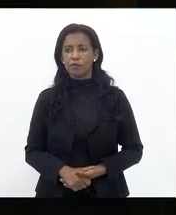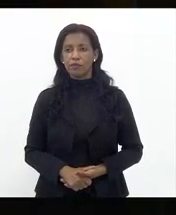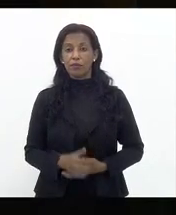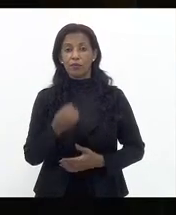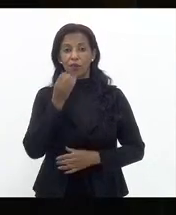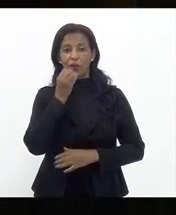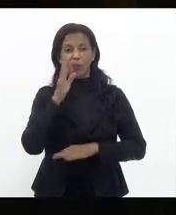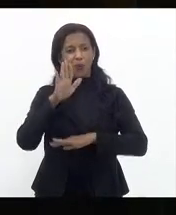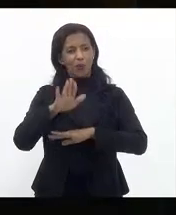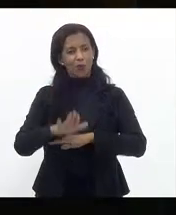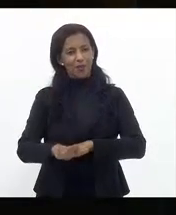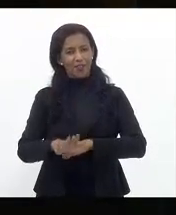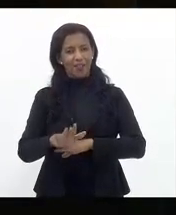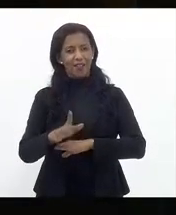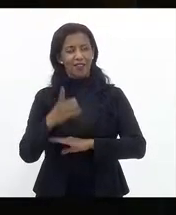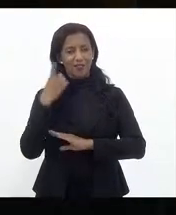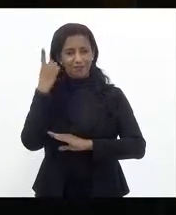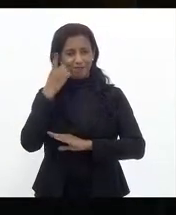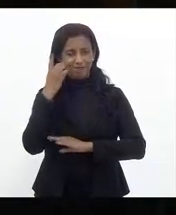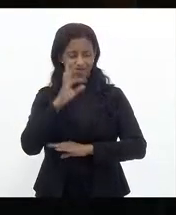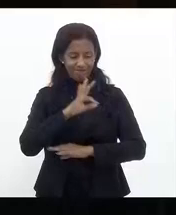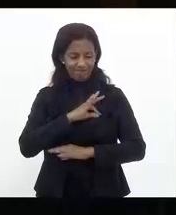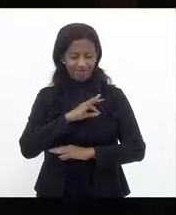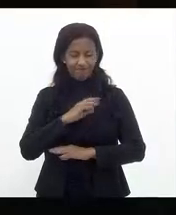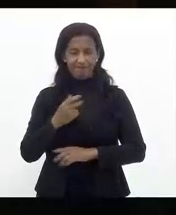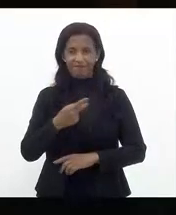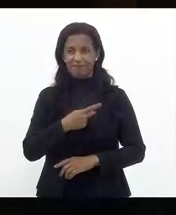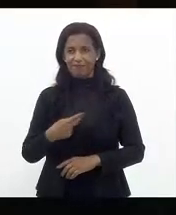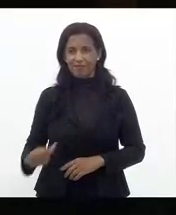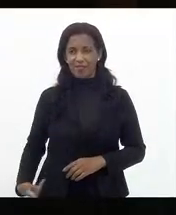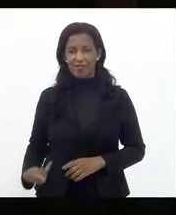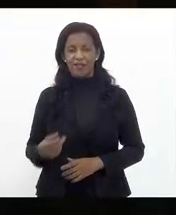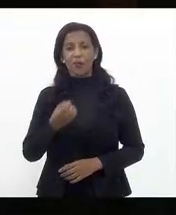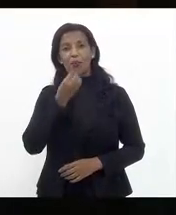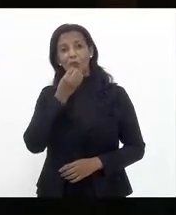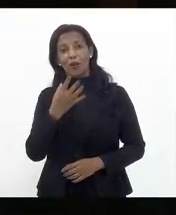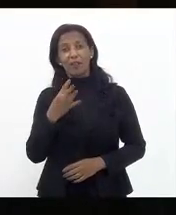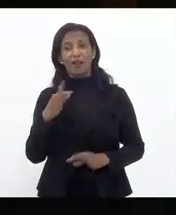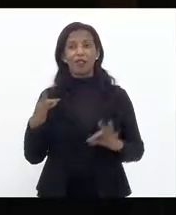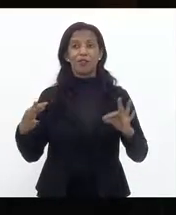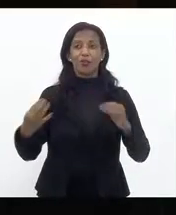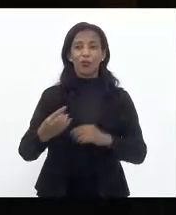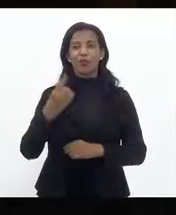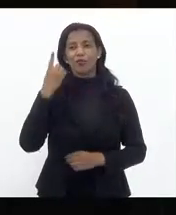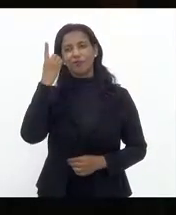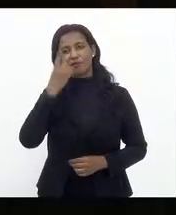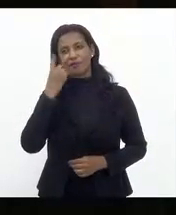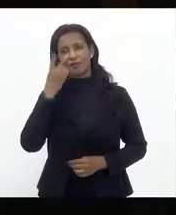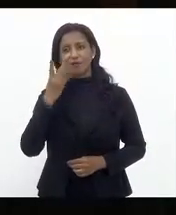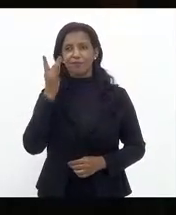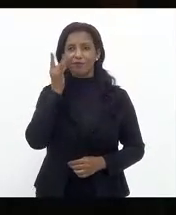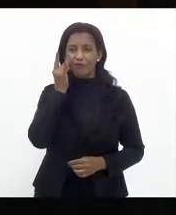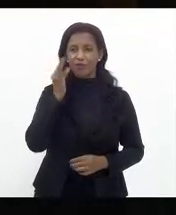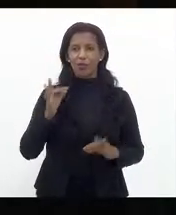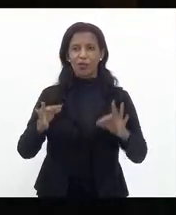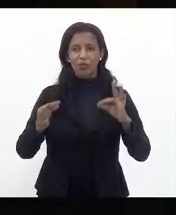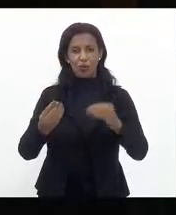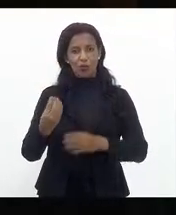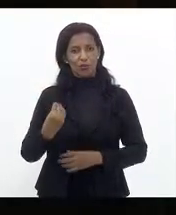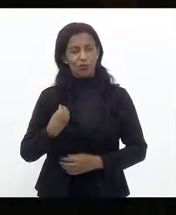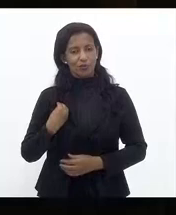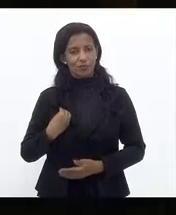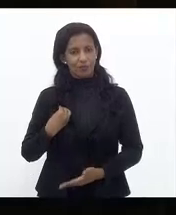Boa tarde, deputada Marta Rocha, que está presidindo essa sessão. Boa tarde, deputados, deputadas presentes, todos que estão